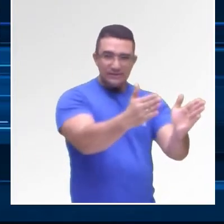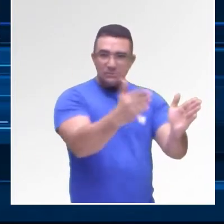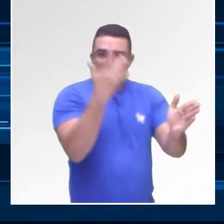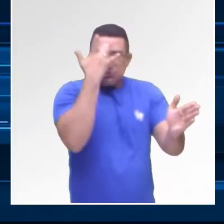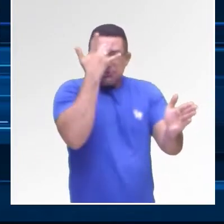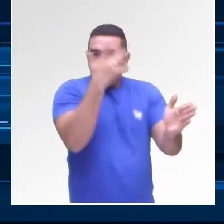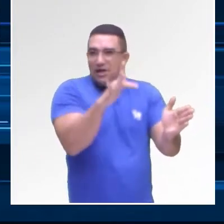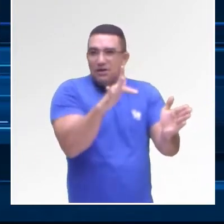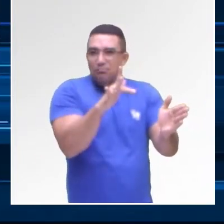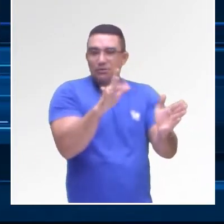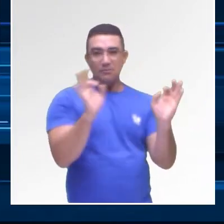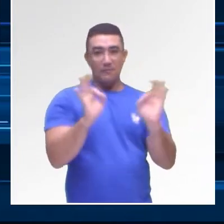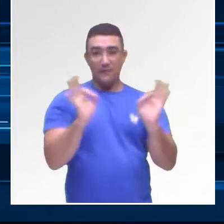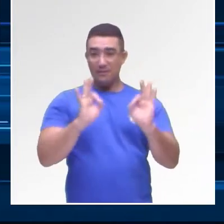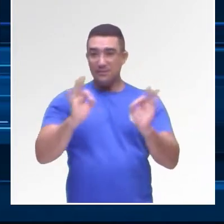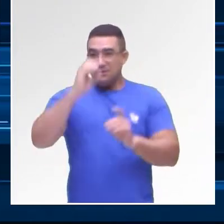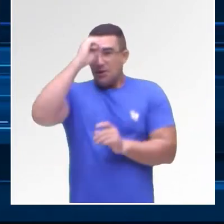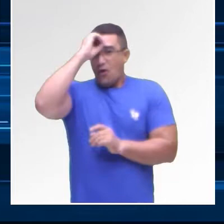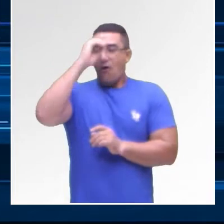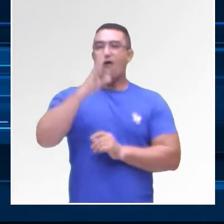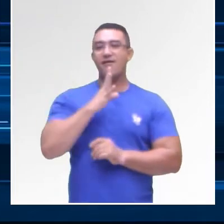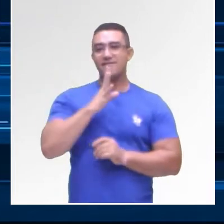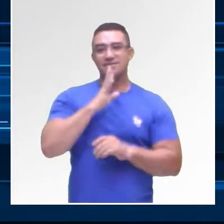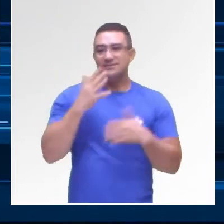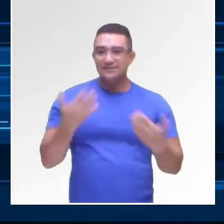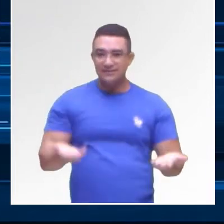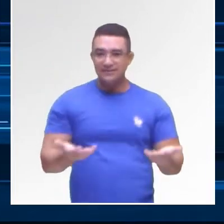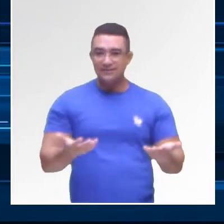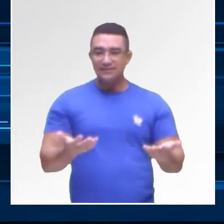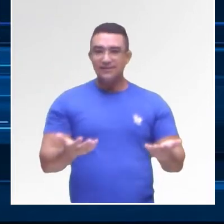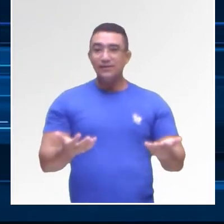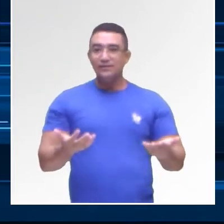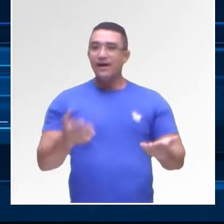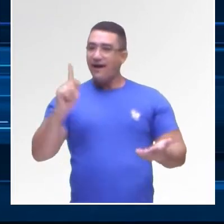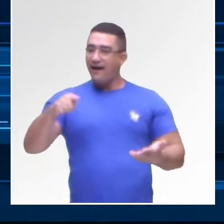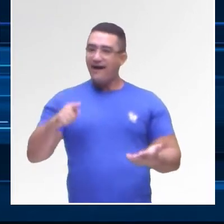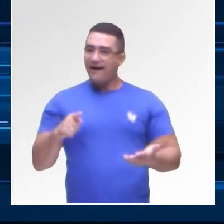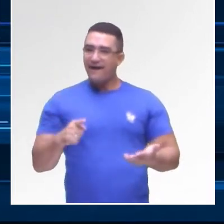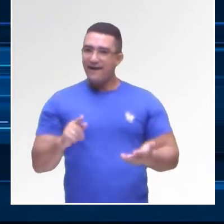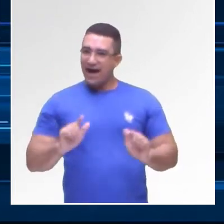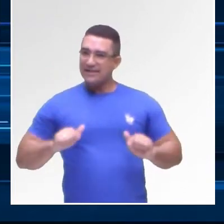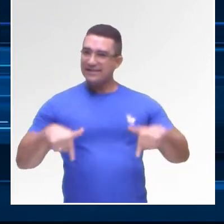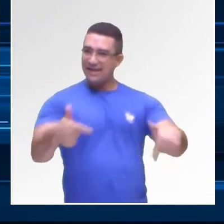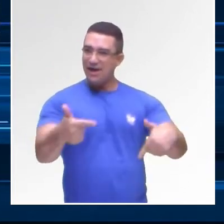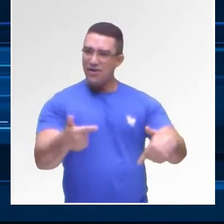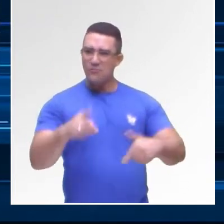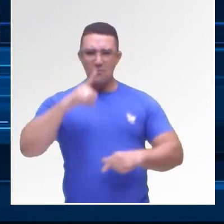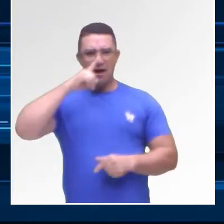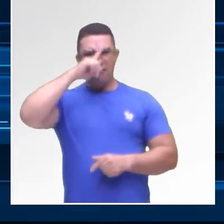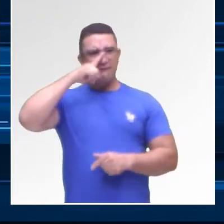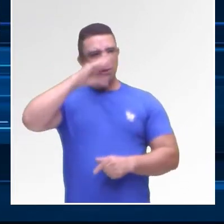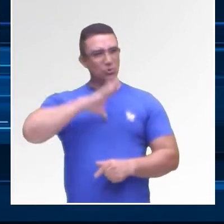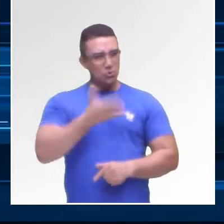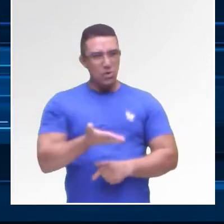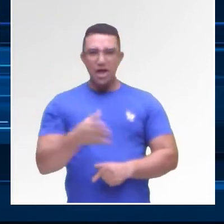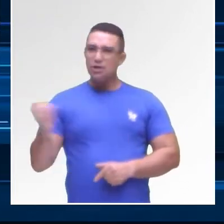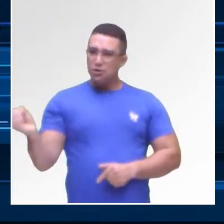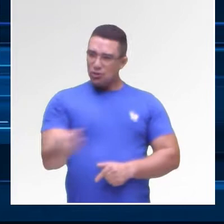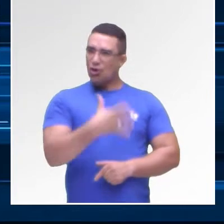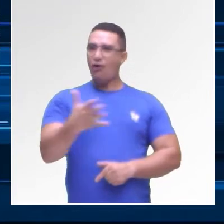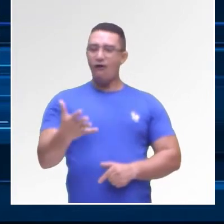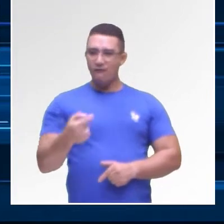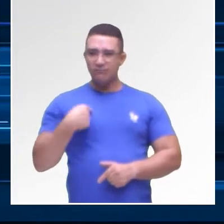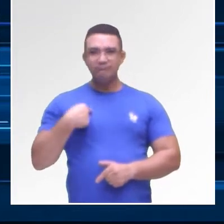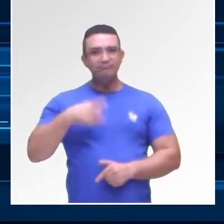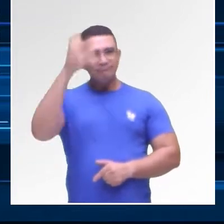desconhecido e que fez uma jornada e retornou trazendo novos conhecimentos,